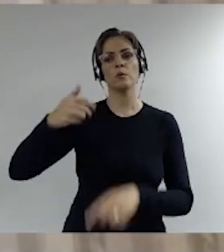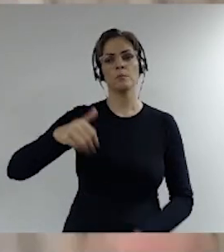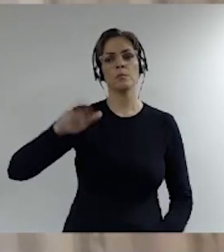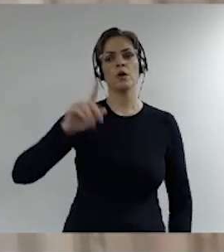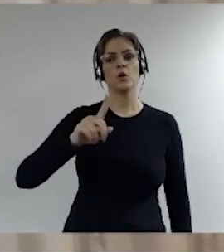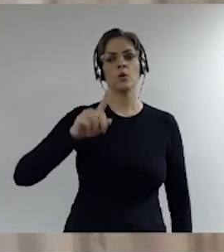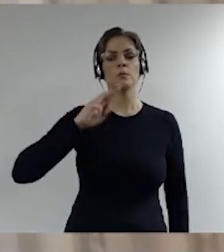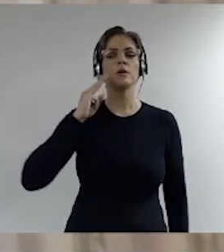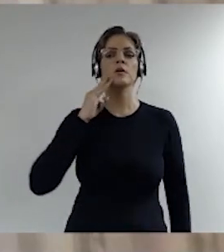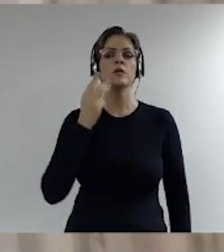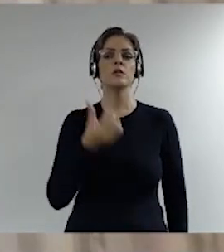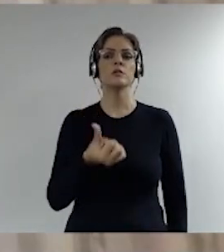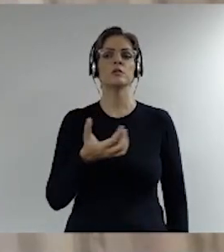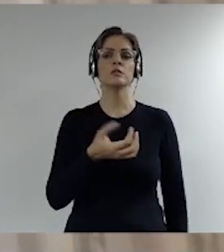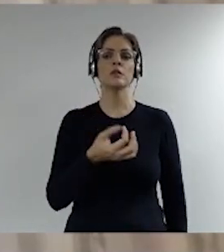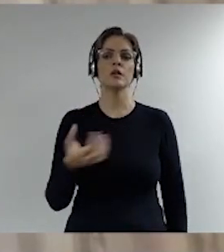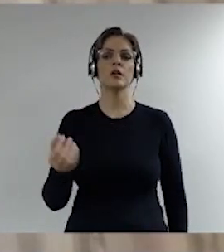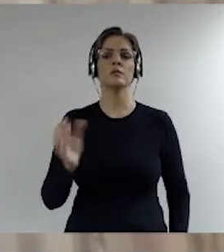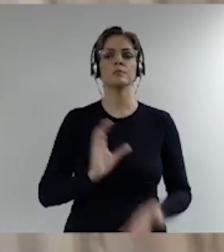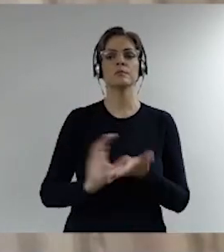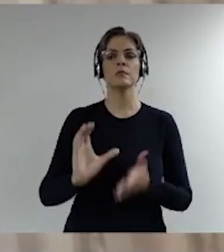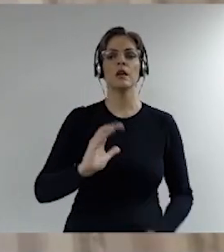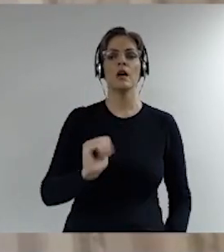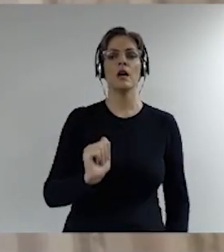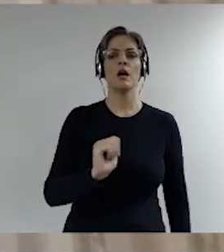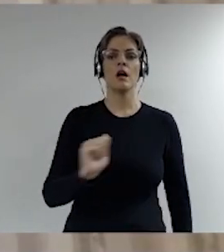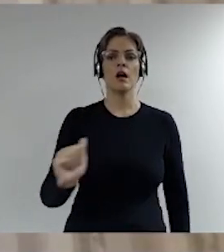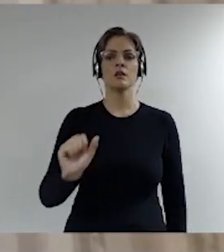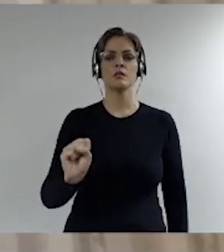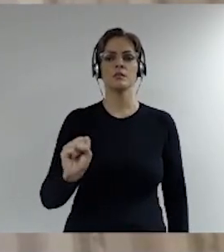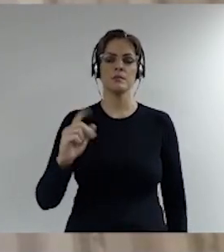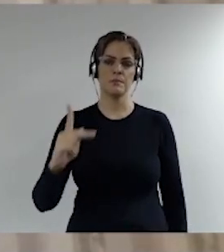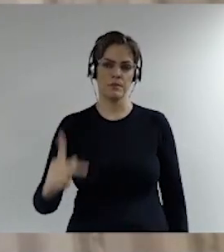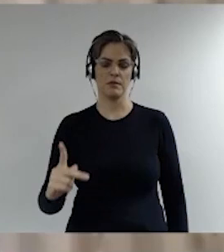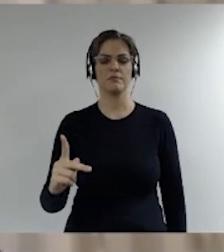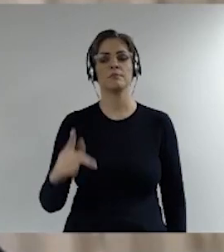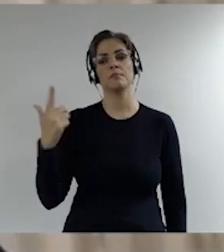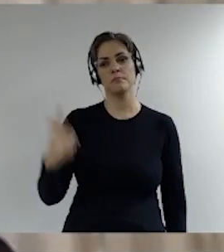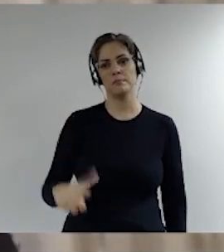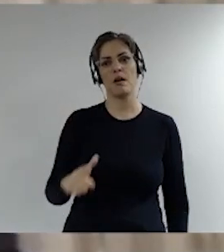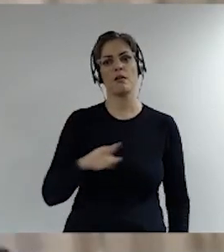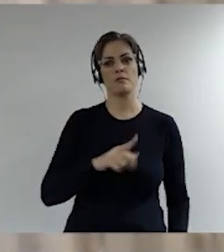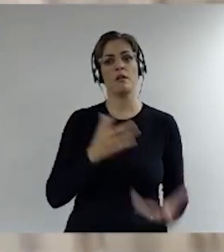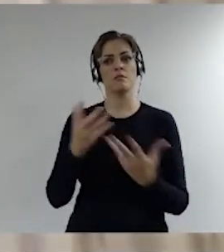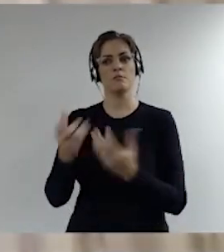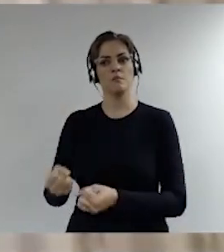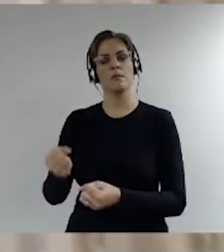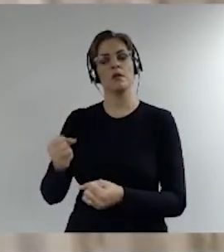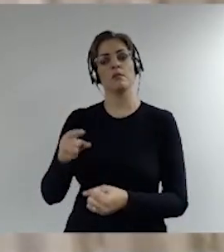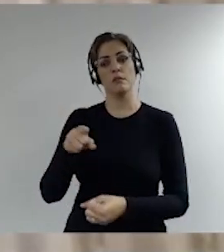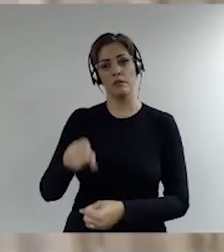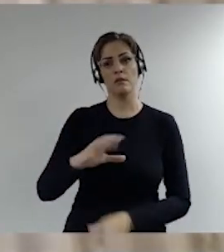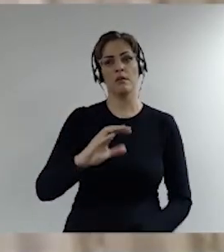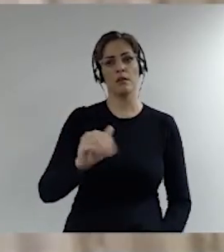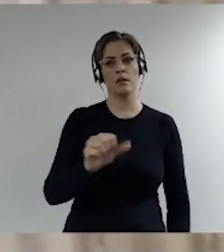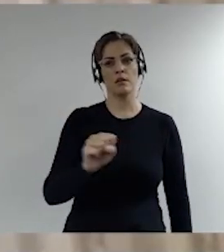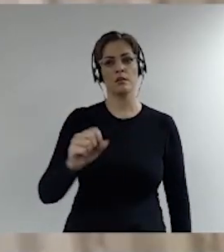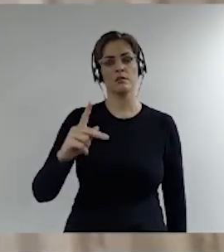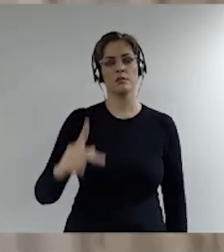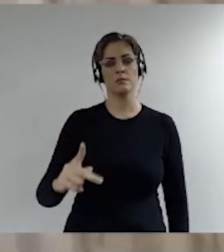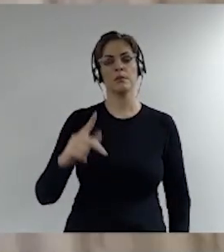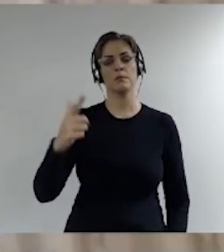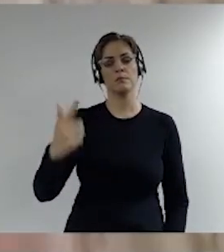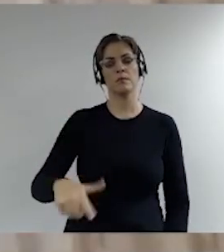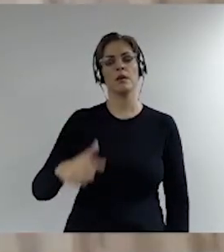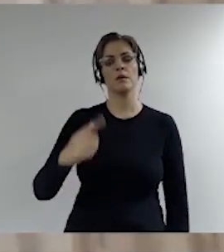1.600.000 para a CAASP, além daquela verba que eles haviam recebido. E a CAASP investiu mais R$800 mil, portanto, o